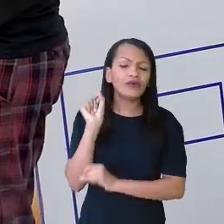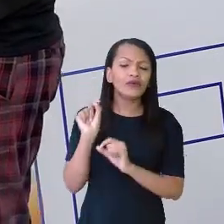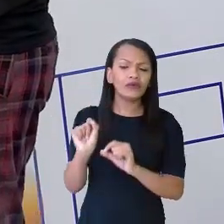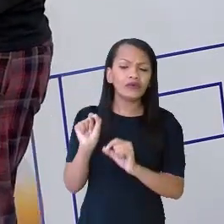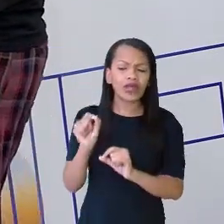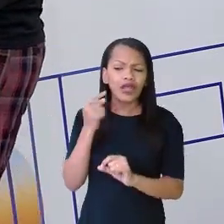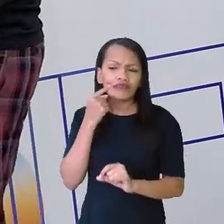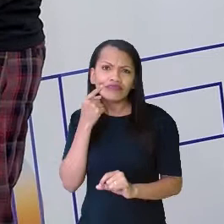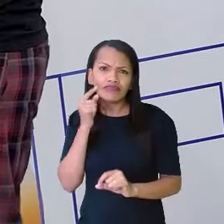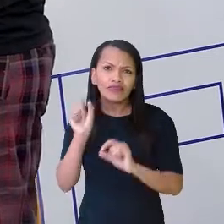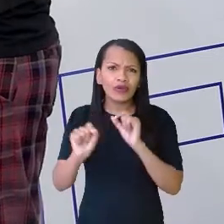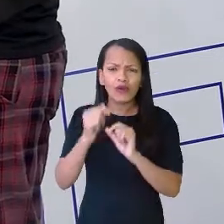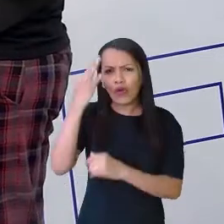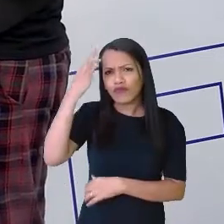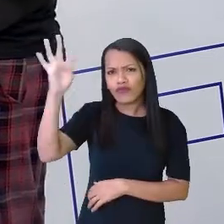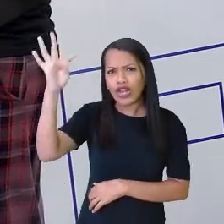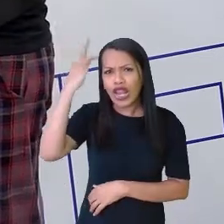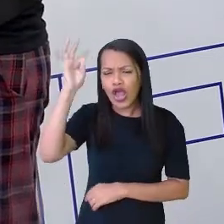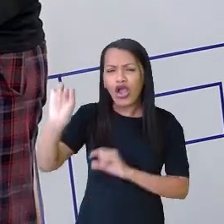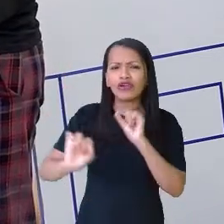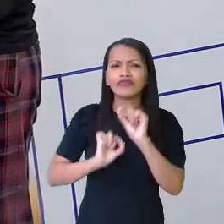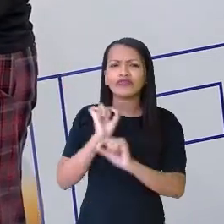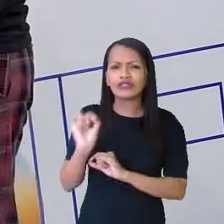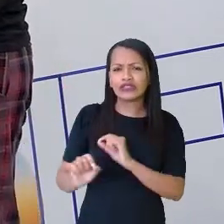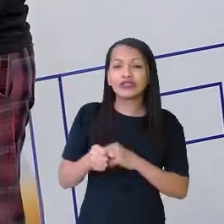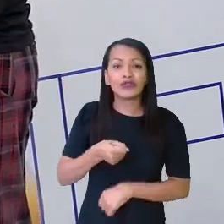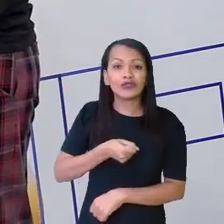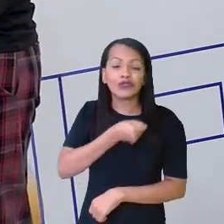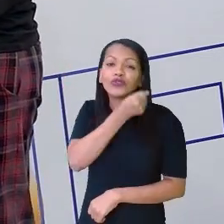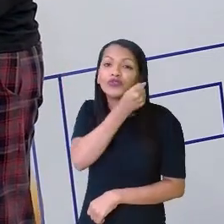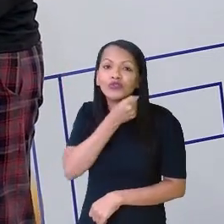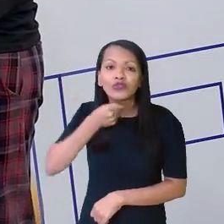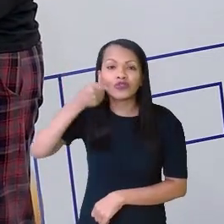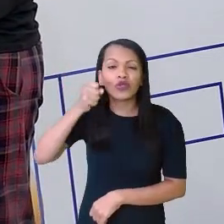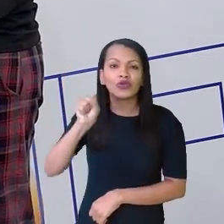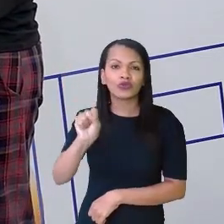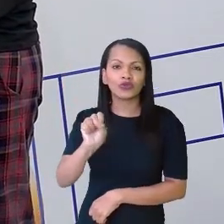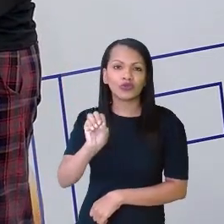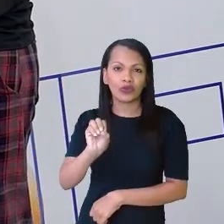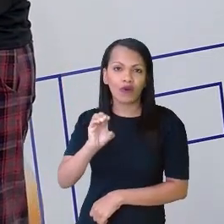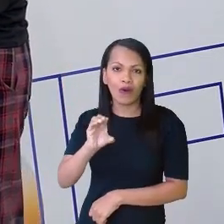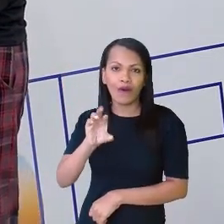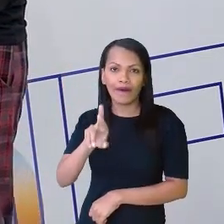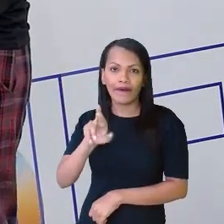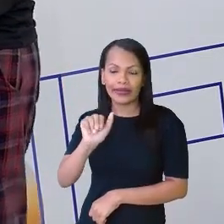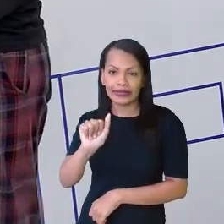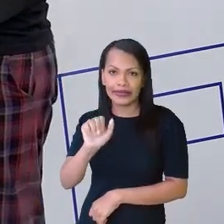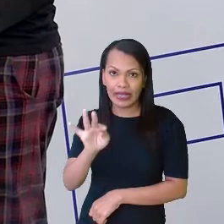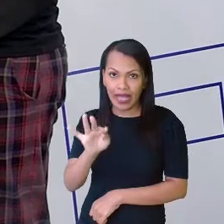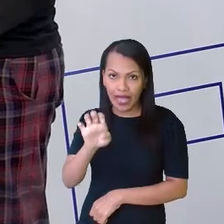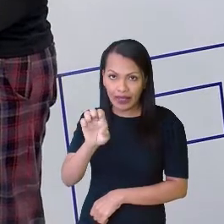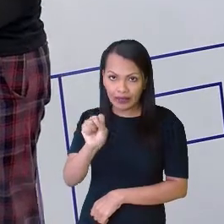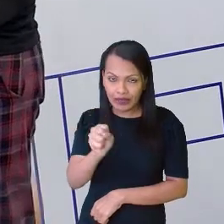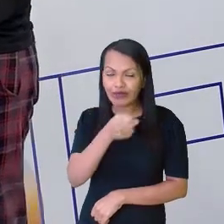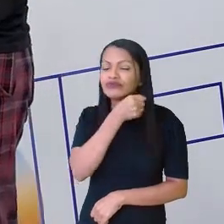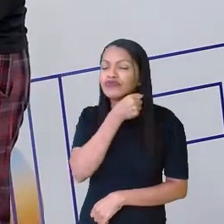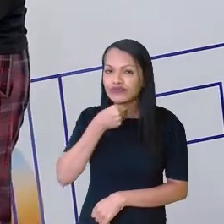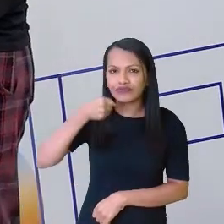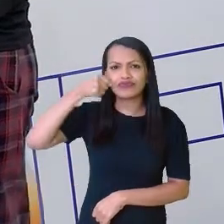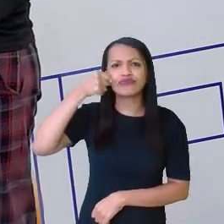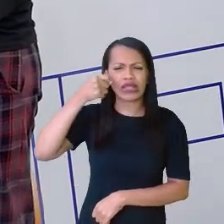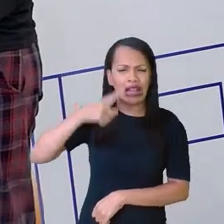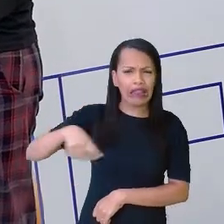aí, no filósofo Sócrates, que foi um filósofo aí, ó, lá da Grécia Antiga. Vocês sabem